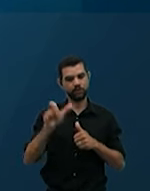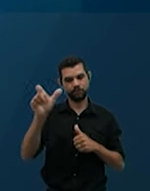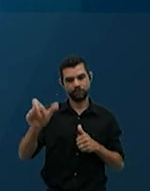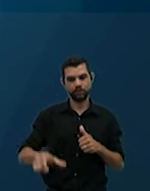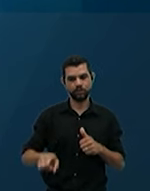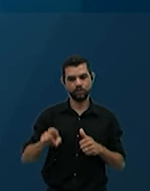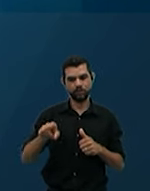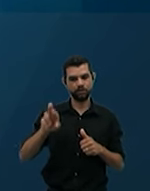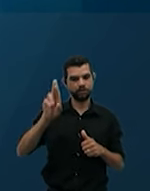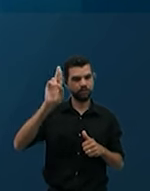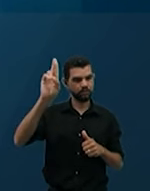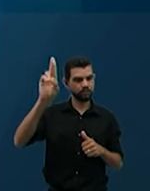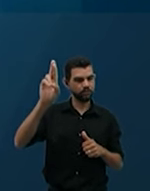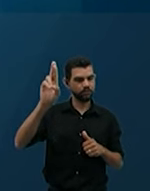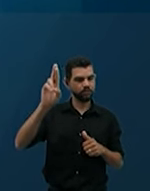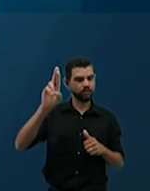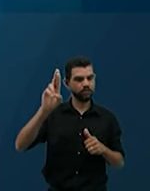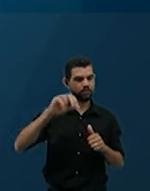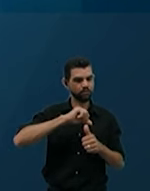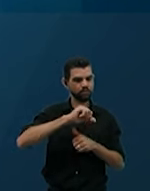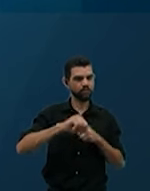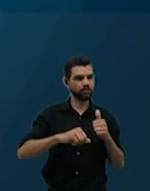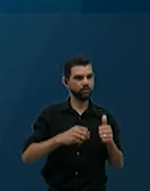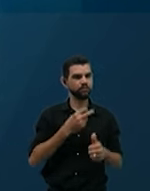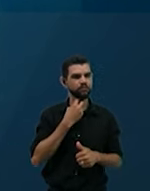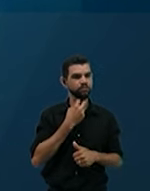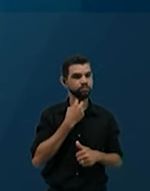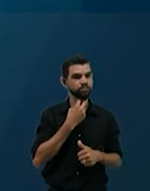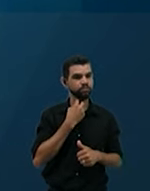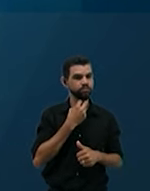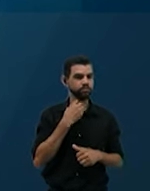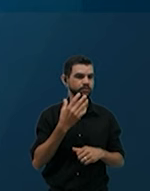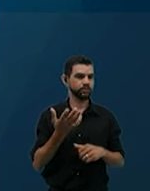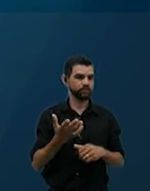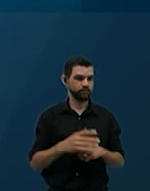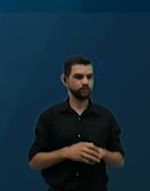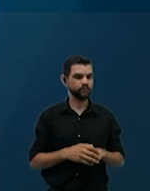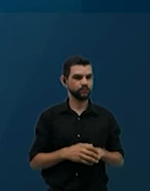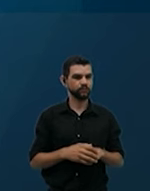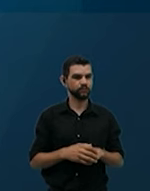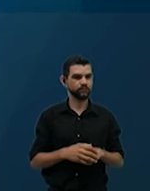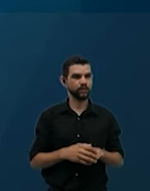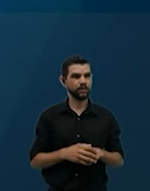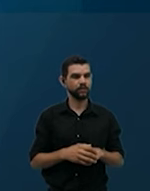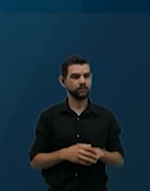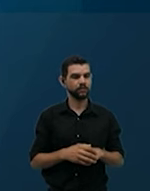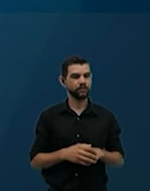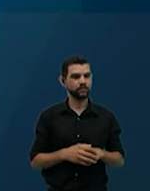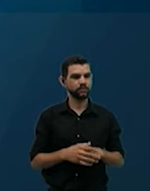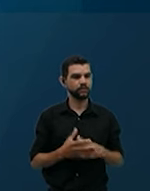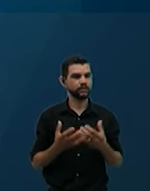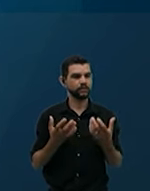tributária, quer para criar nova hipótese de responsabilidade, quer para afastar previsão de